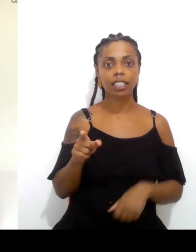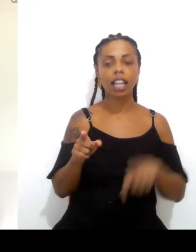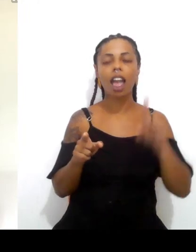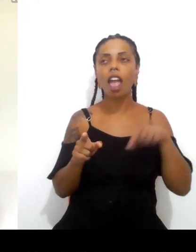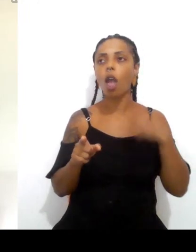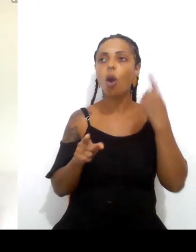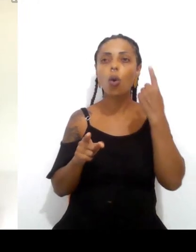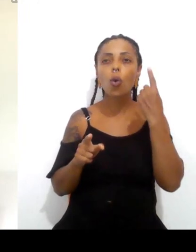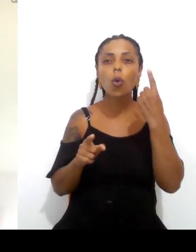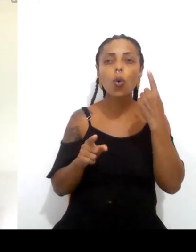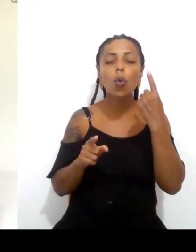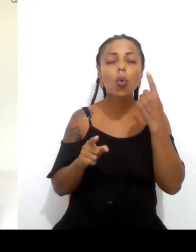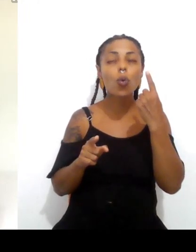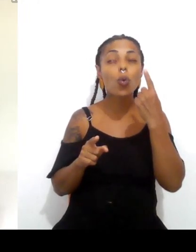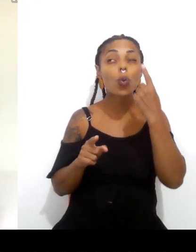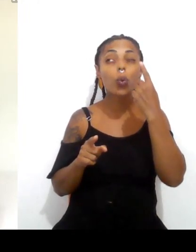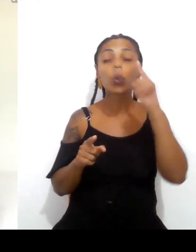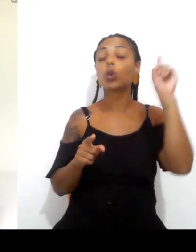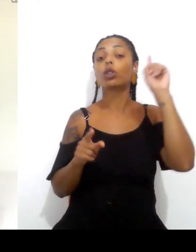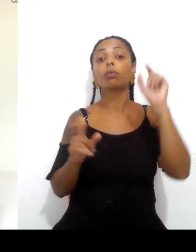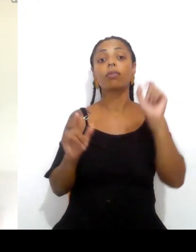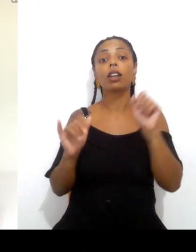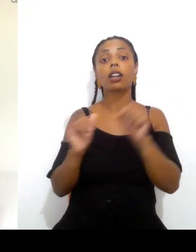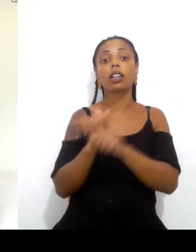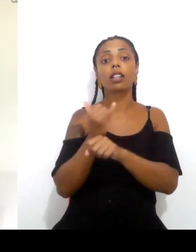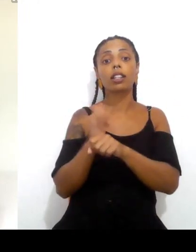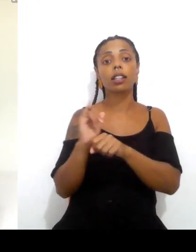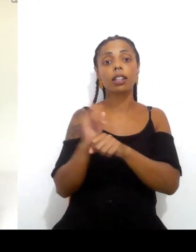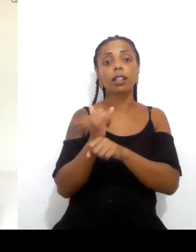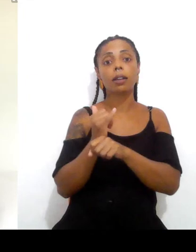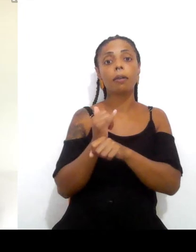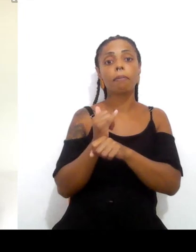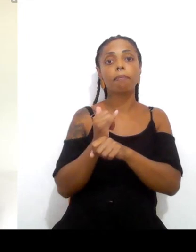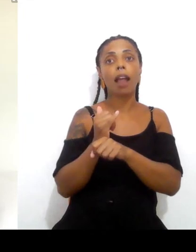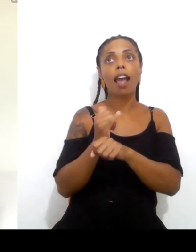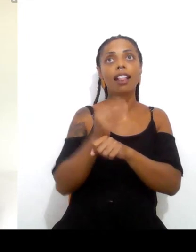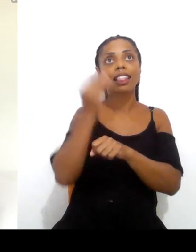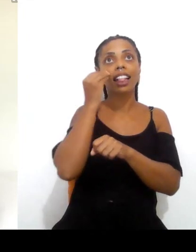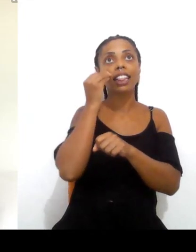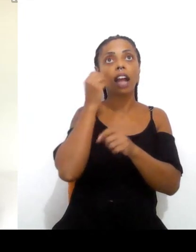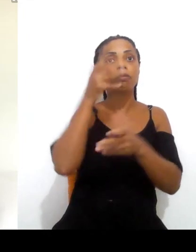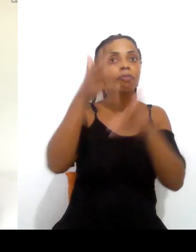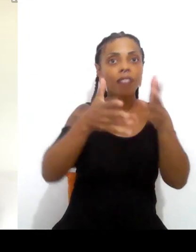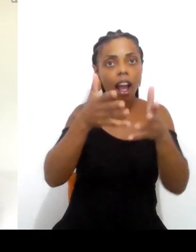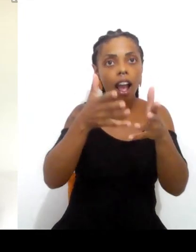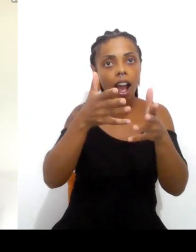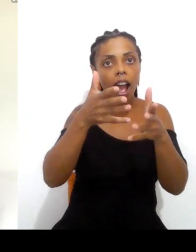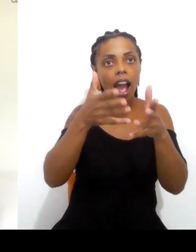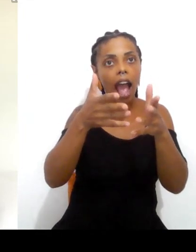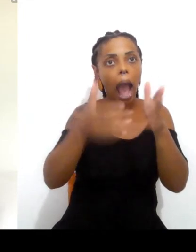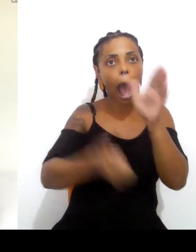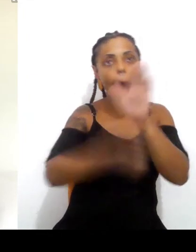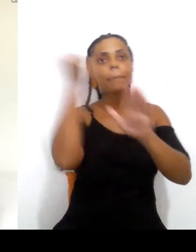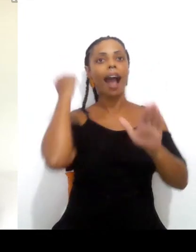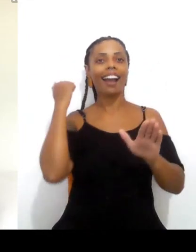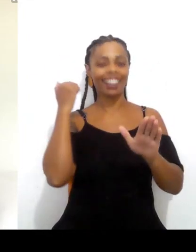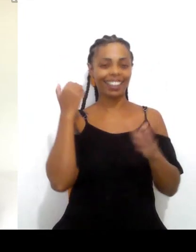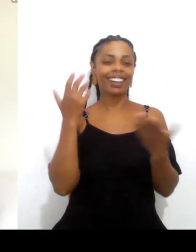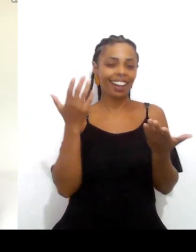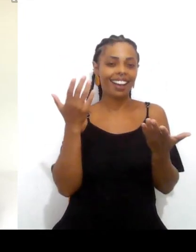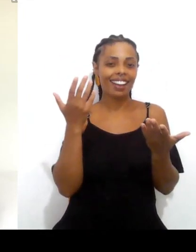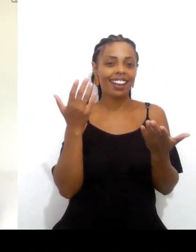recurso a possível visibilidade né é o último posto